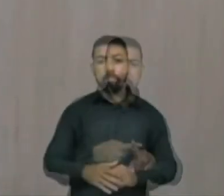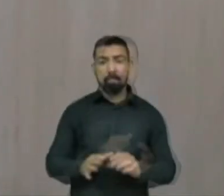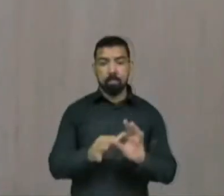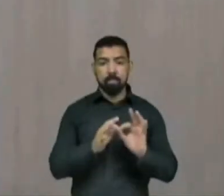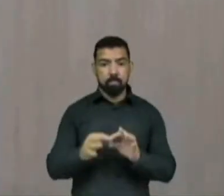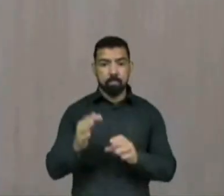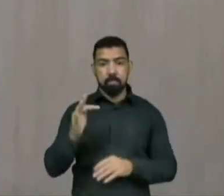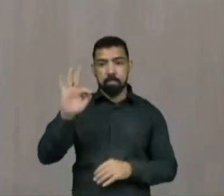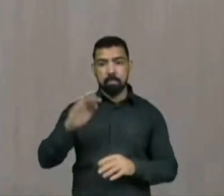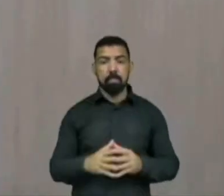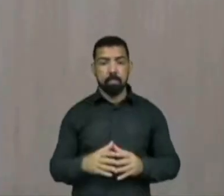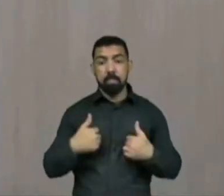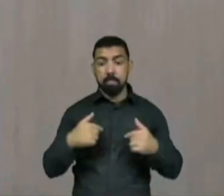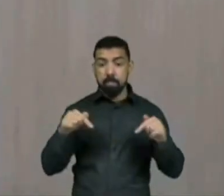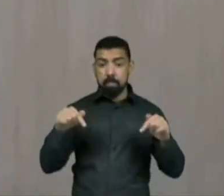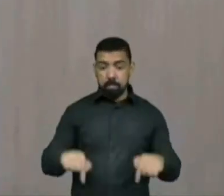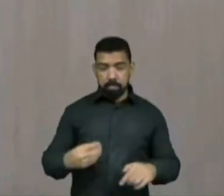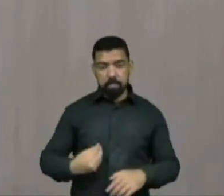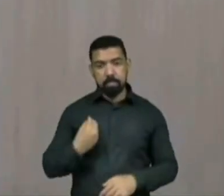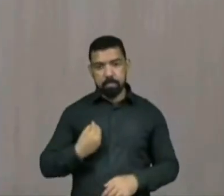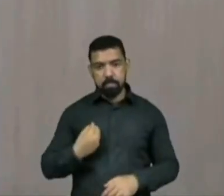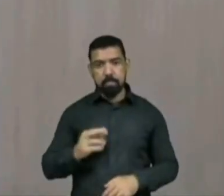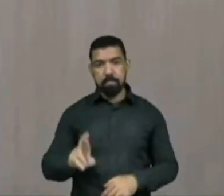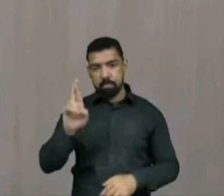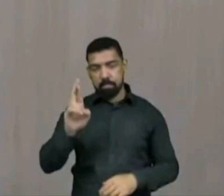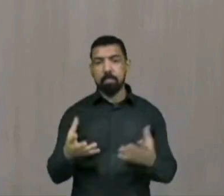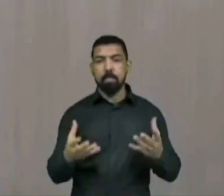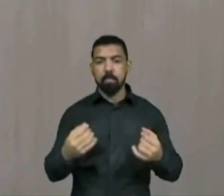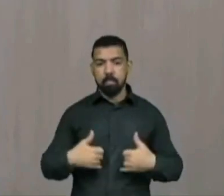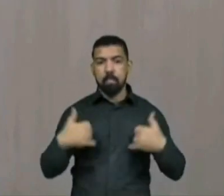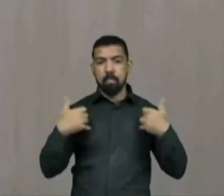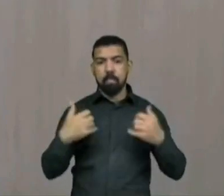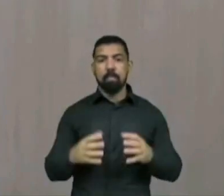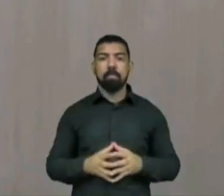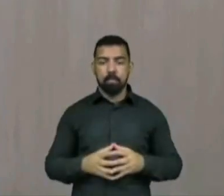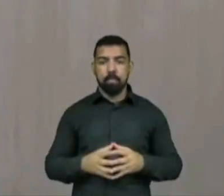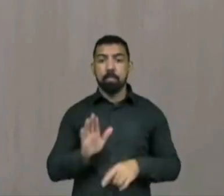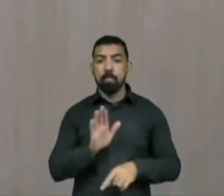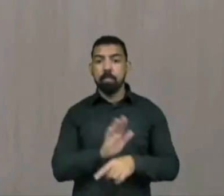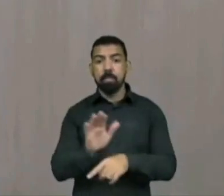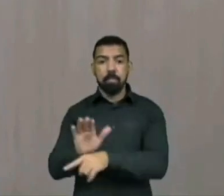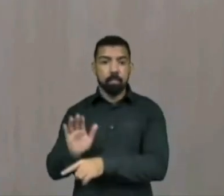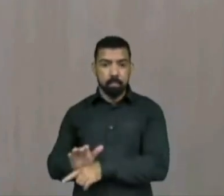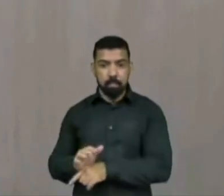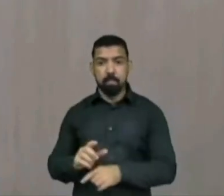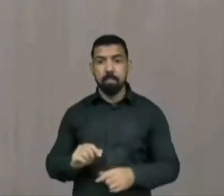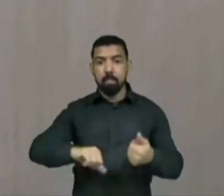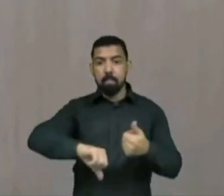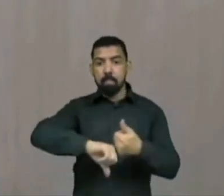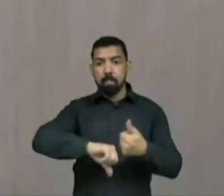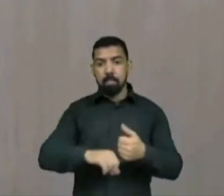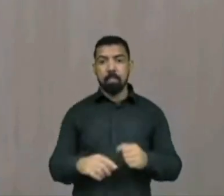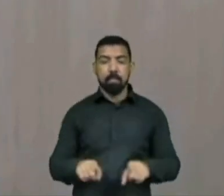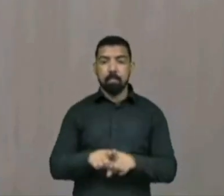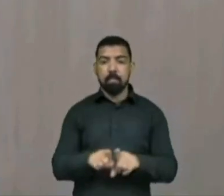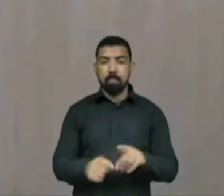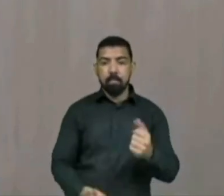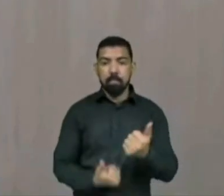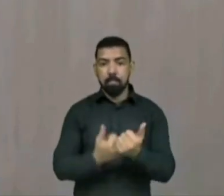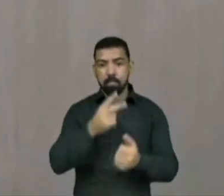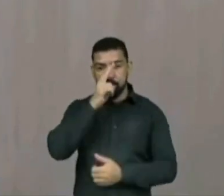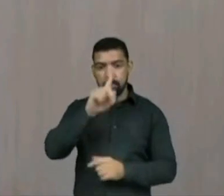arbítrio. Estarei aqui, senhor presidente, com muito orgulho, para ajudar a qualificar, fortalecer